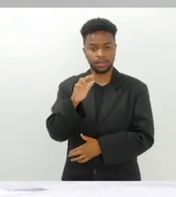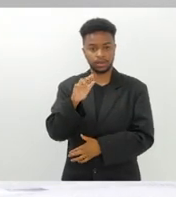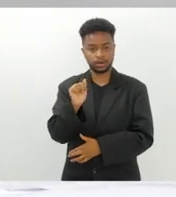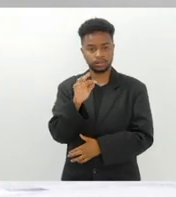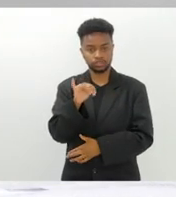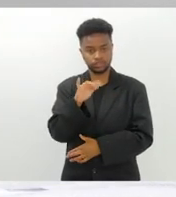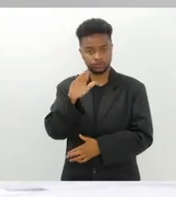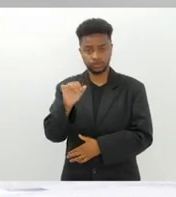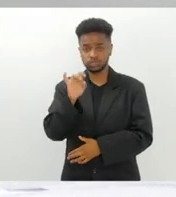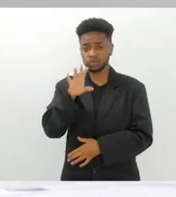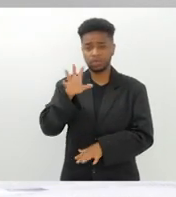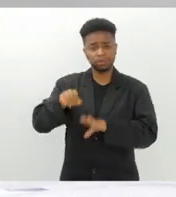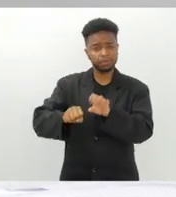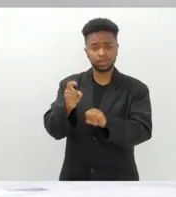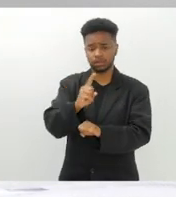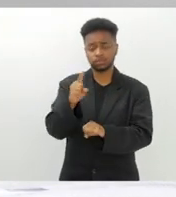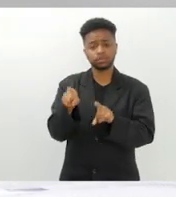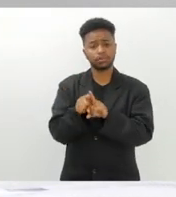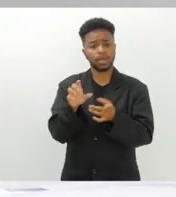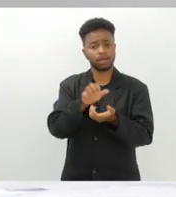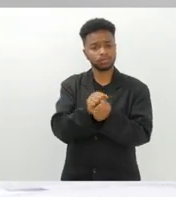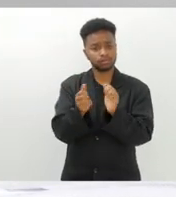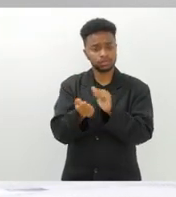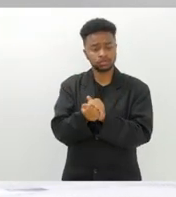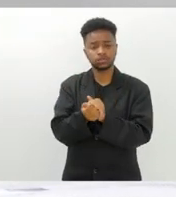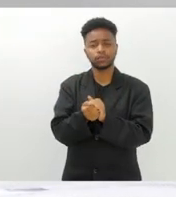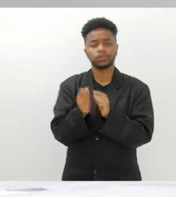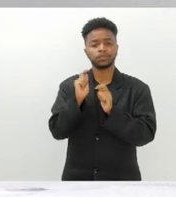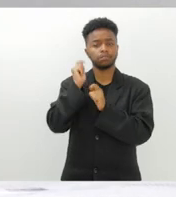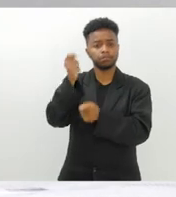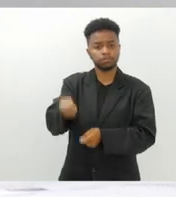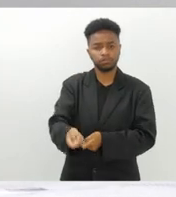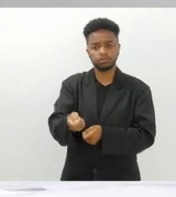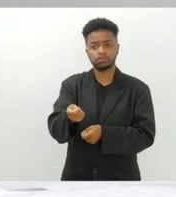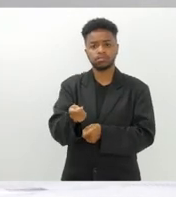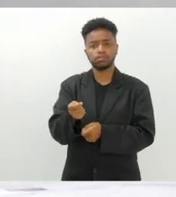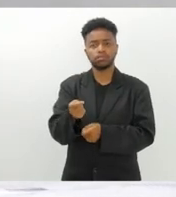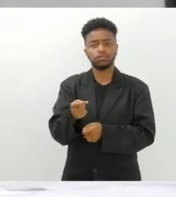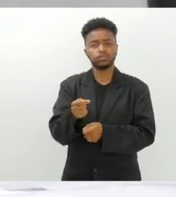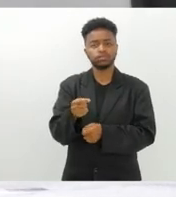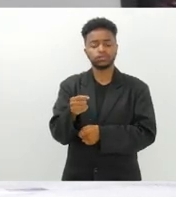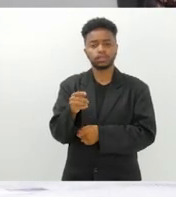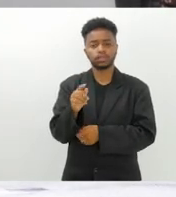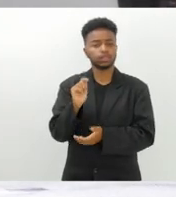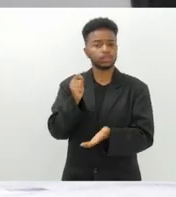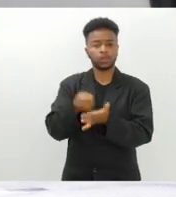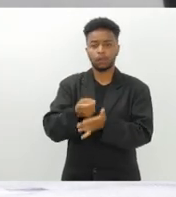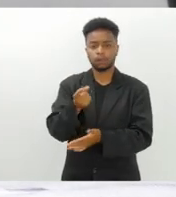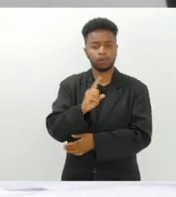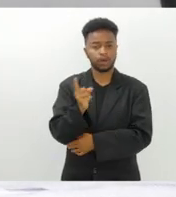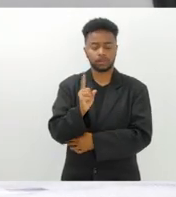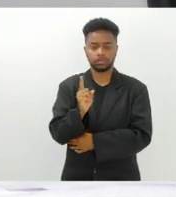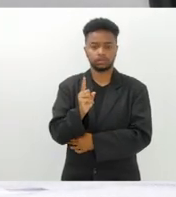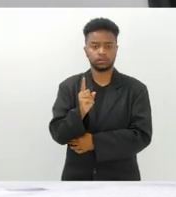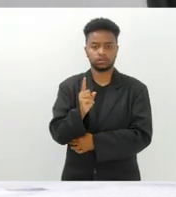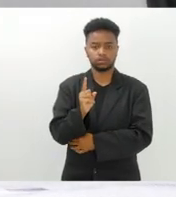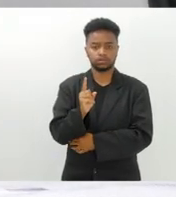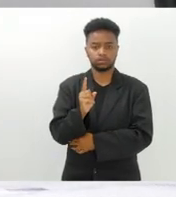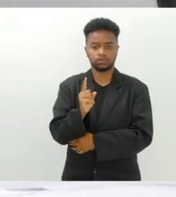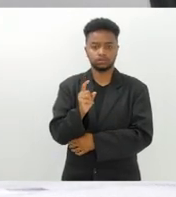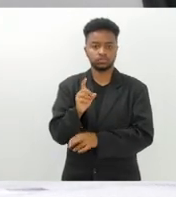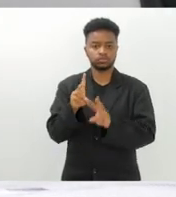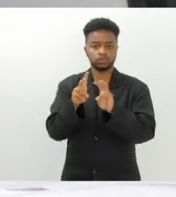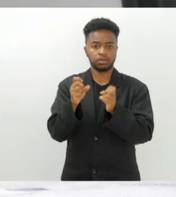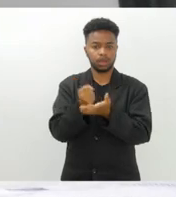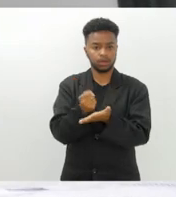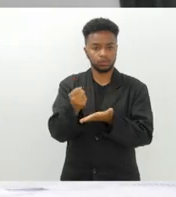também artesãos, pescadores, agricultura familiar, não pagavam mais custos de